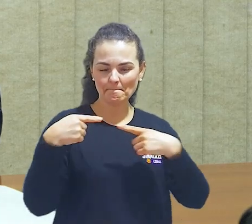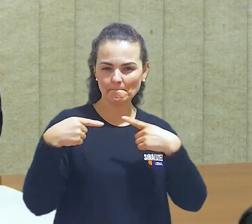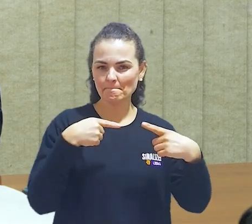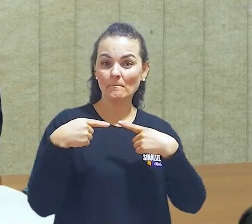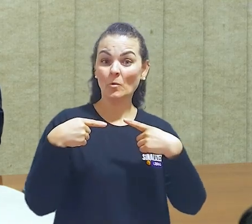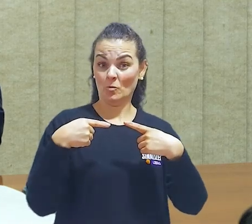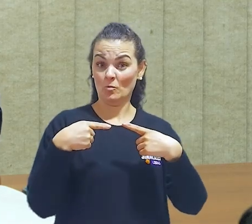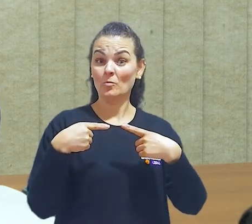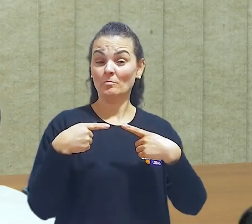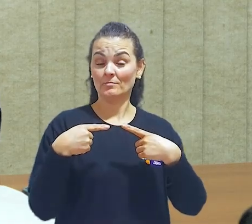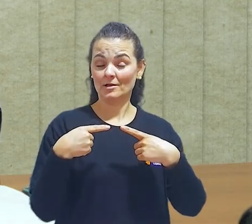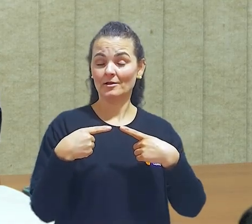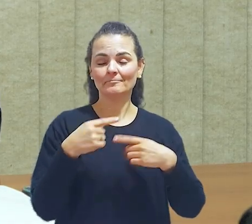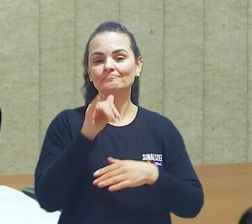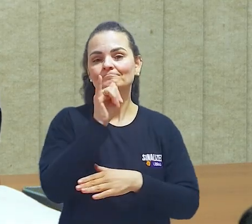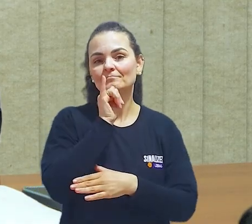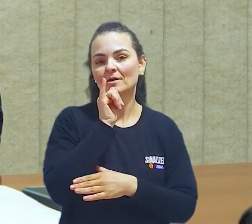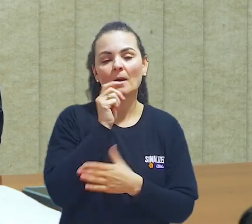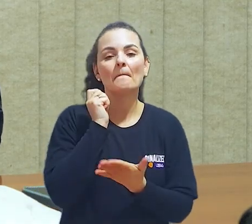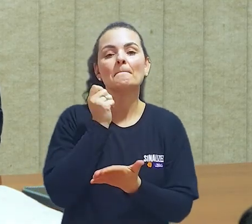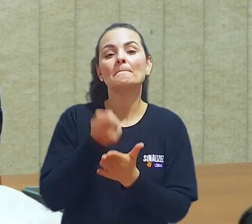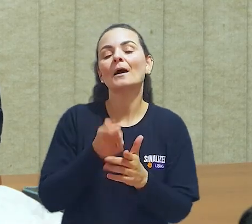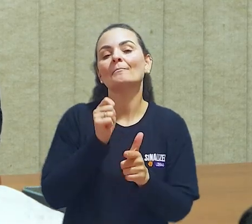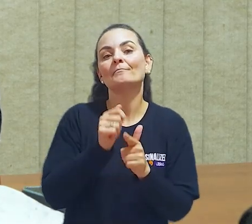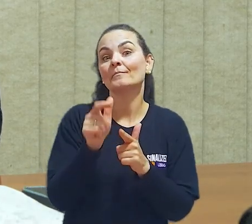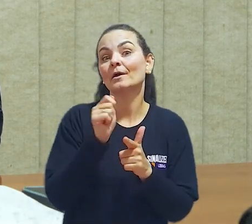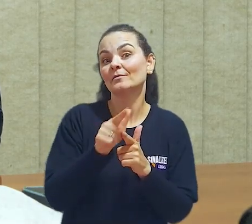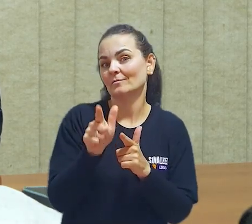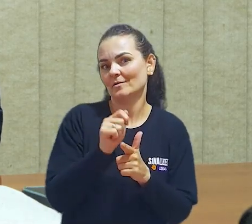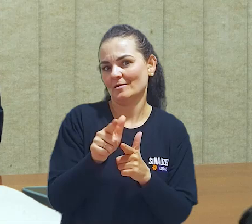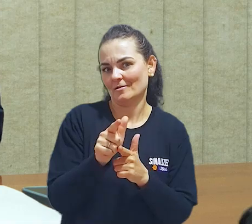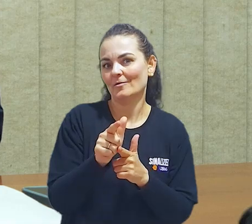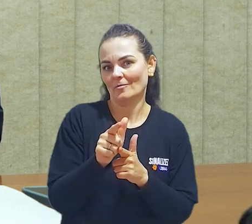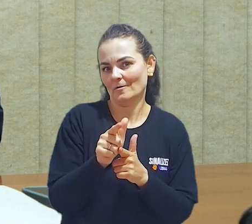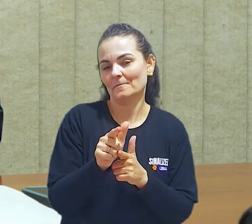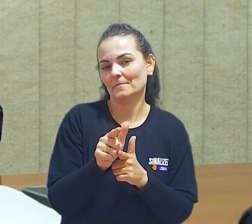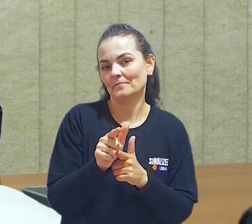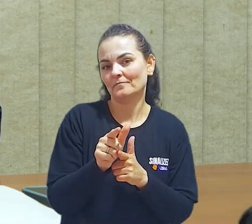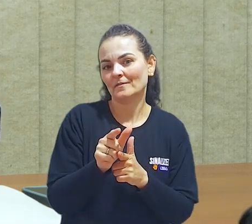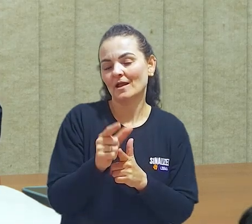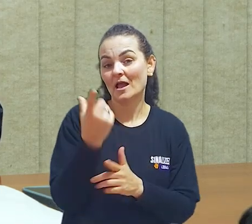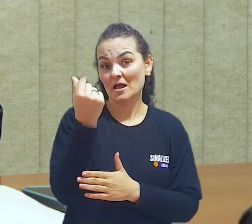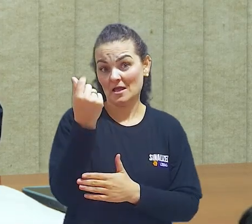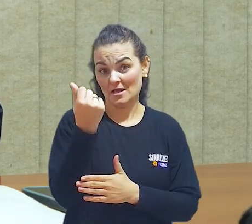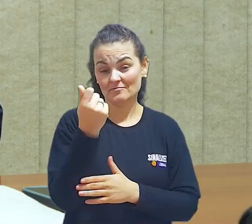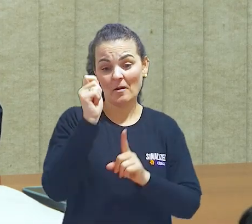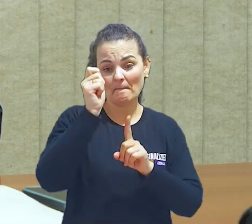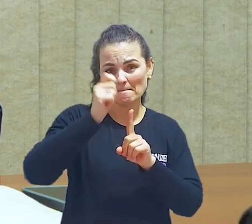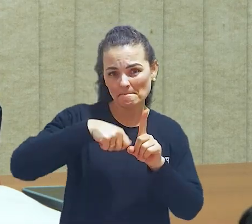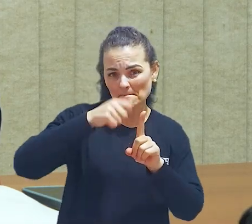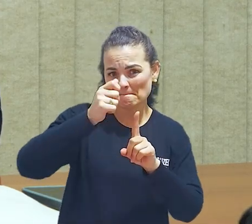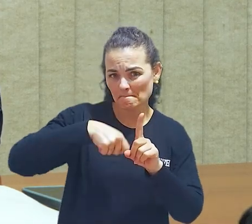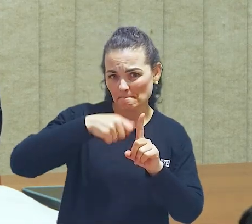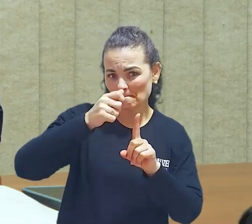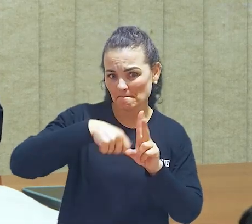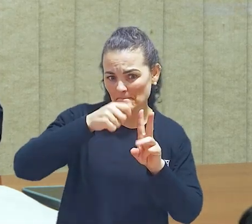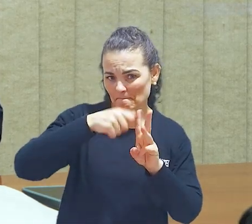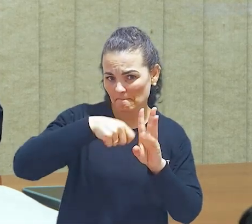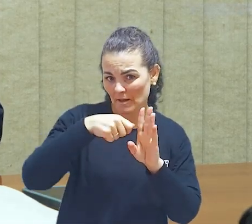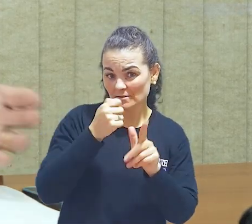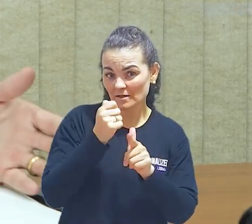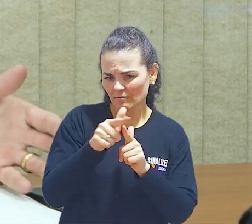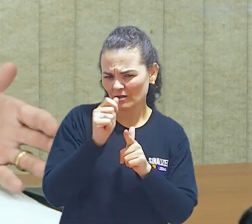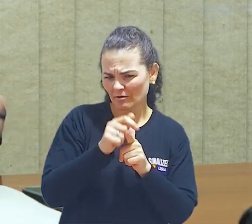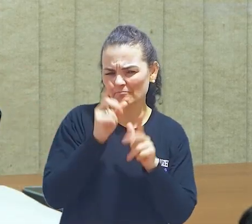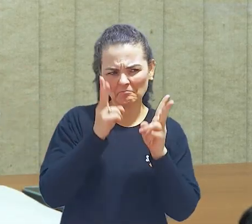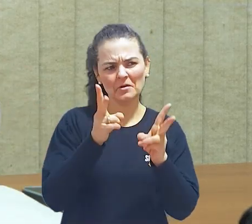tantas, a exemplo, pagamento de aluguel, se tem esse valor mensal para se pagar de aluguel. Então é algo que nos chama a